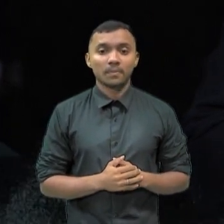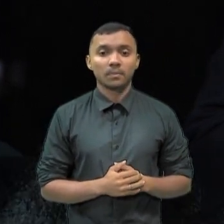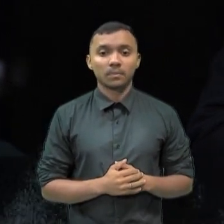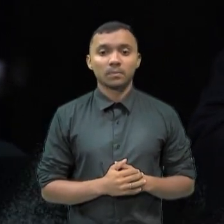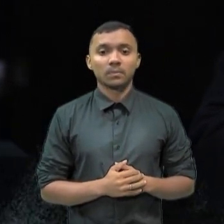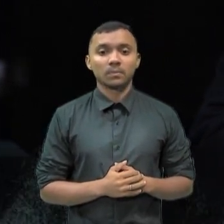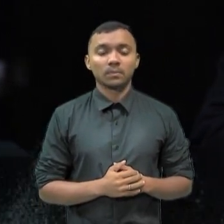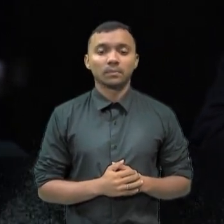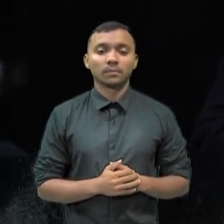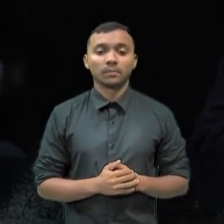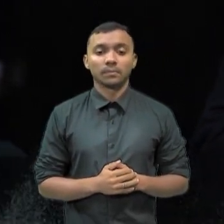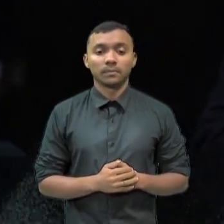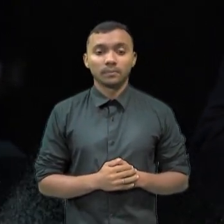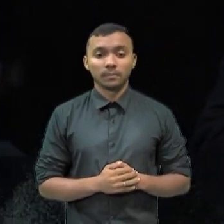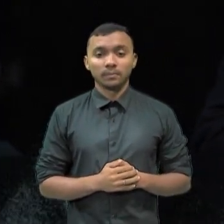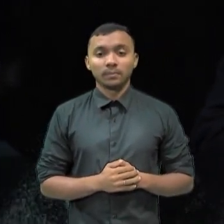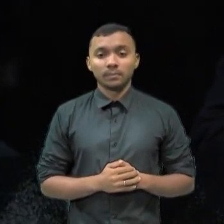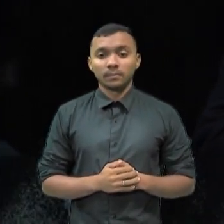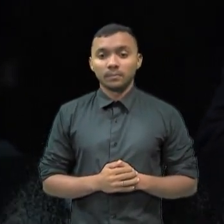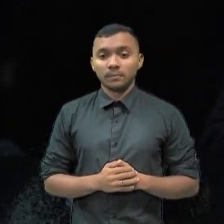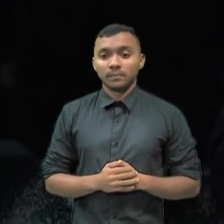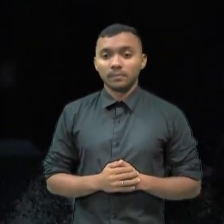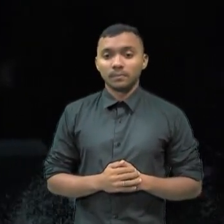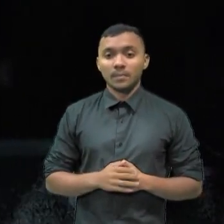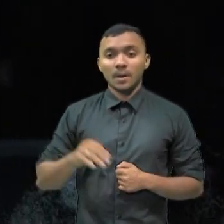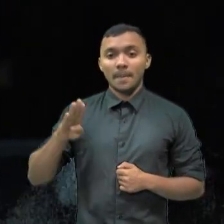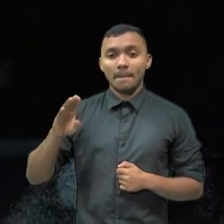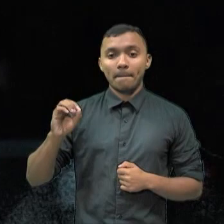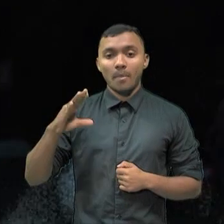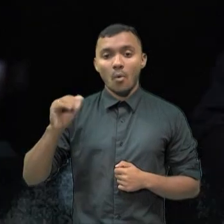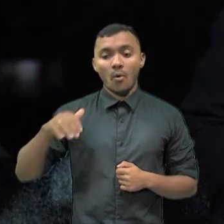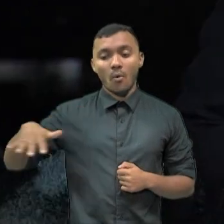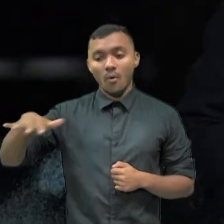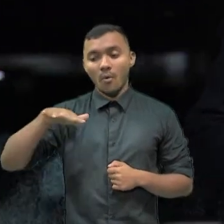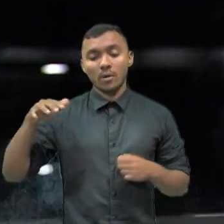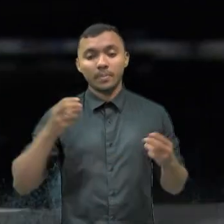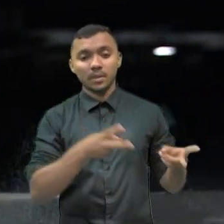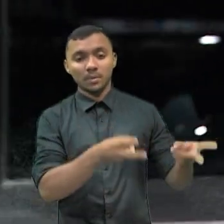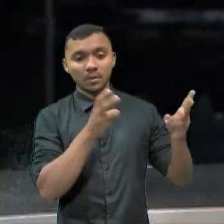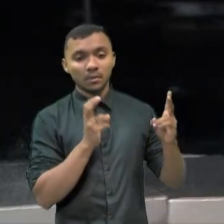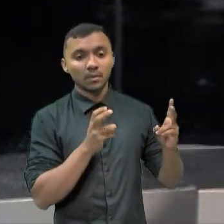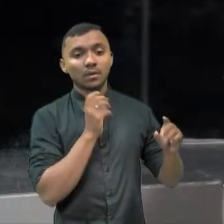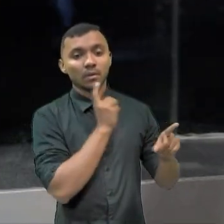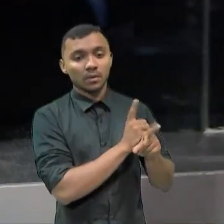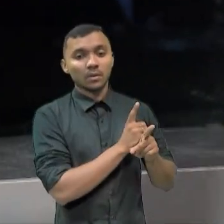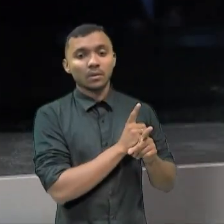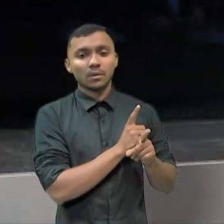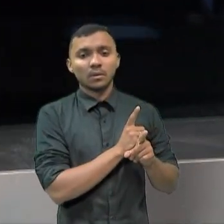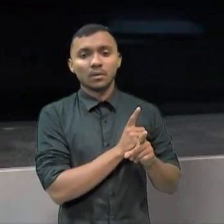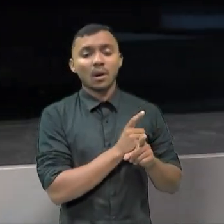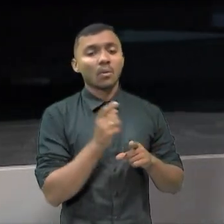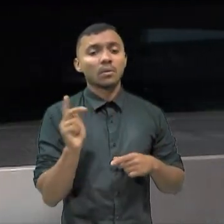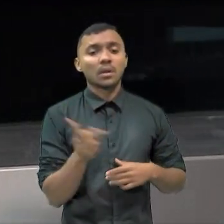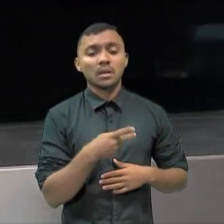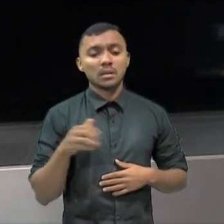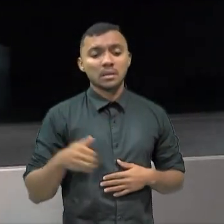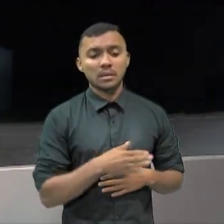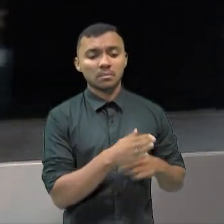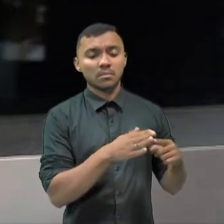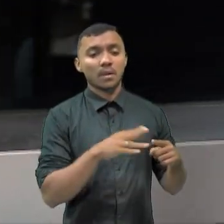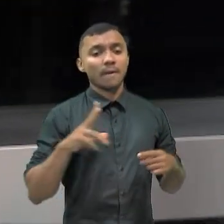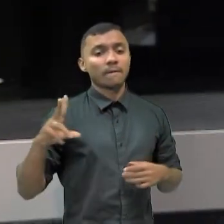A região da Boca da Barra da Sabiaguaba registrou recentemente o aparecimento de uma espécie marinha venenosa,